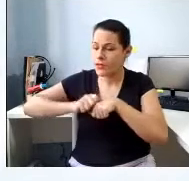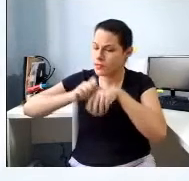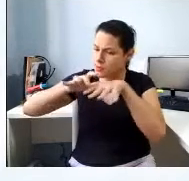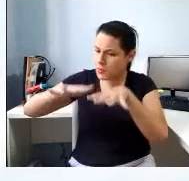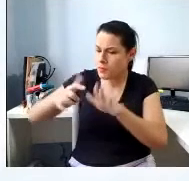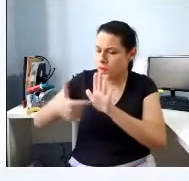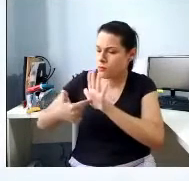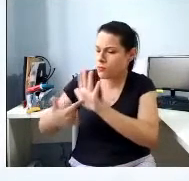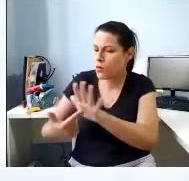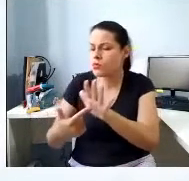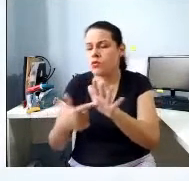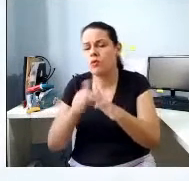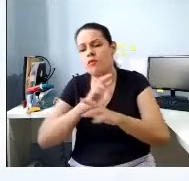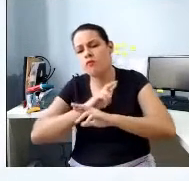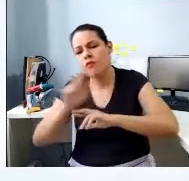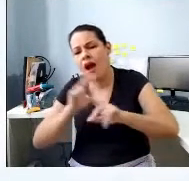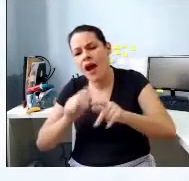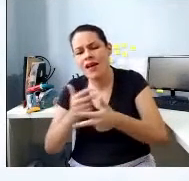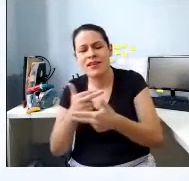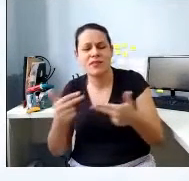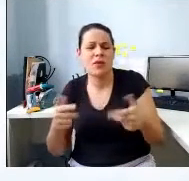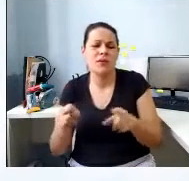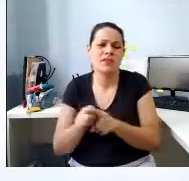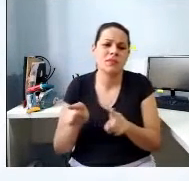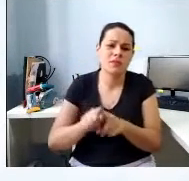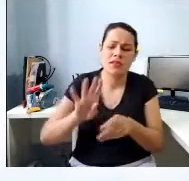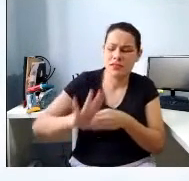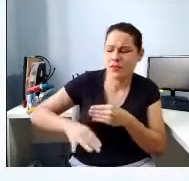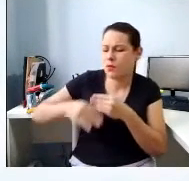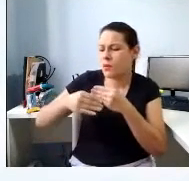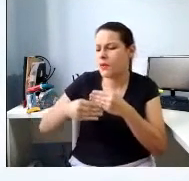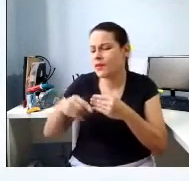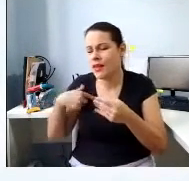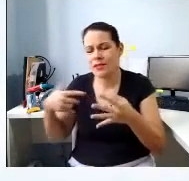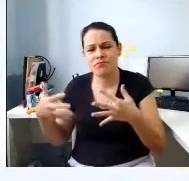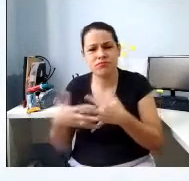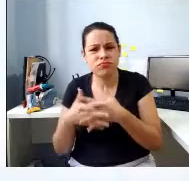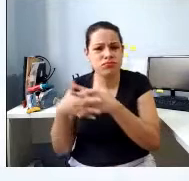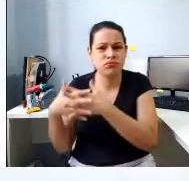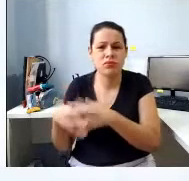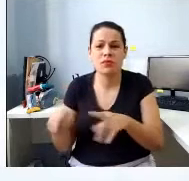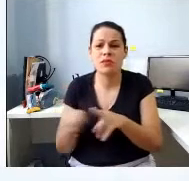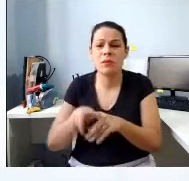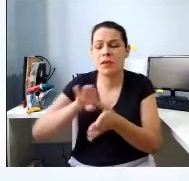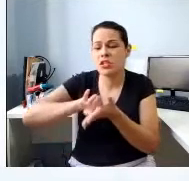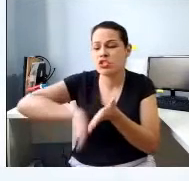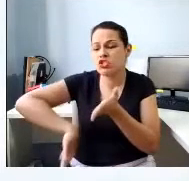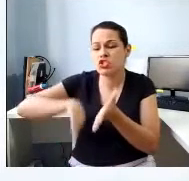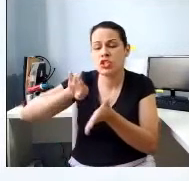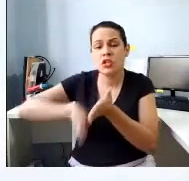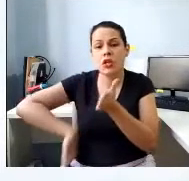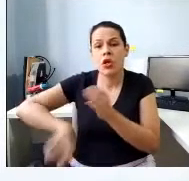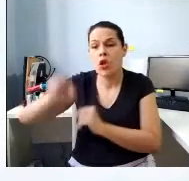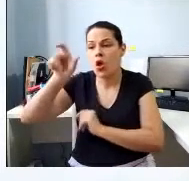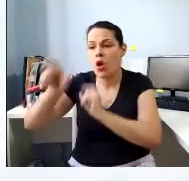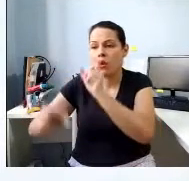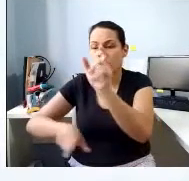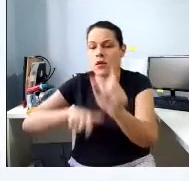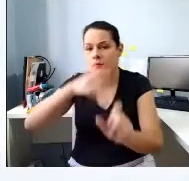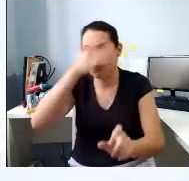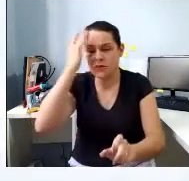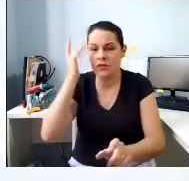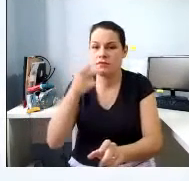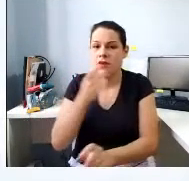uma série de questões e ao mesmo tempo também tirou muito eleitor. A gente vai ter a maior taxa de